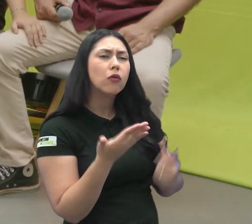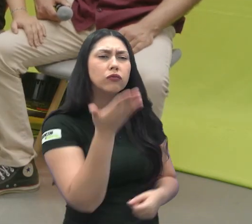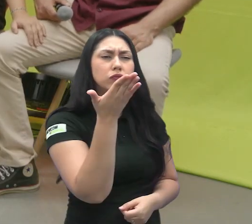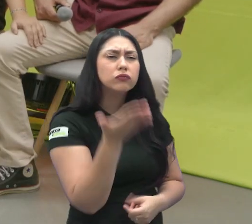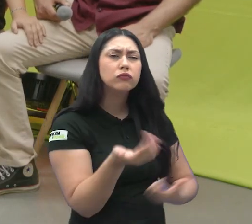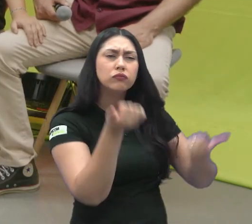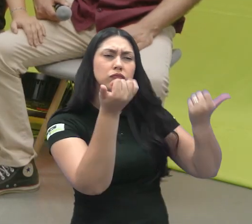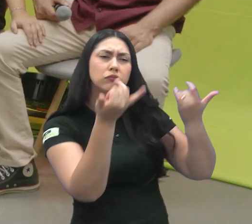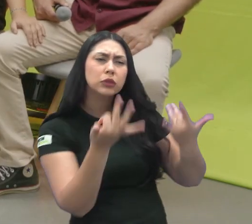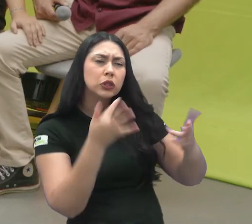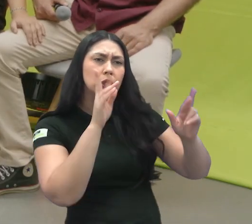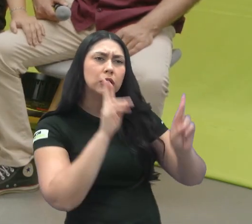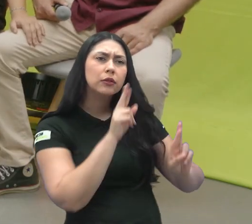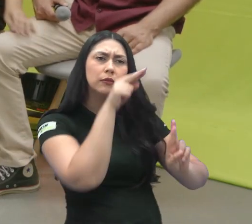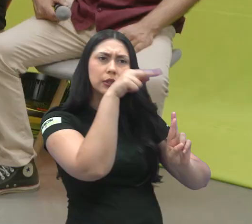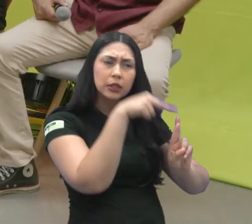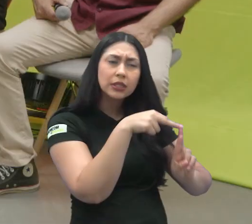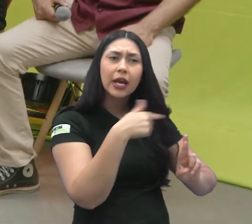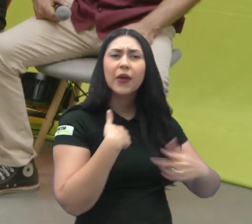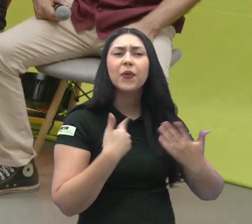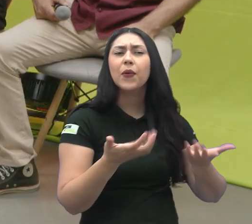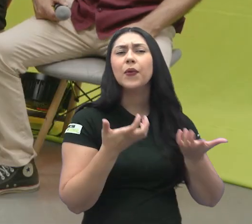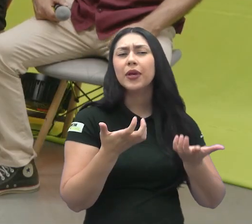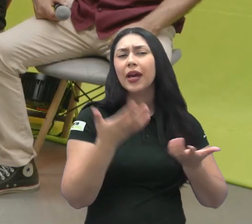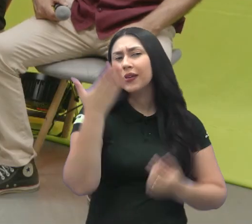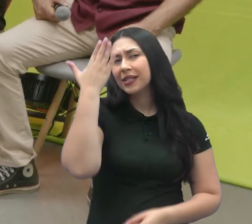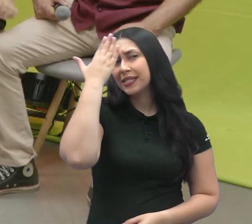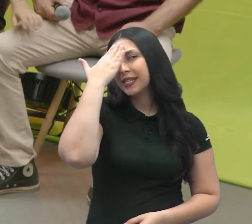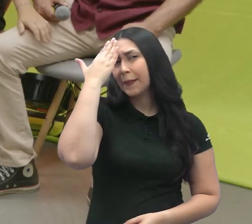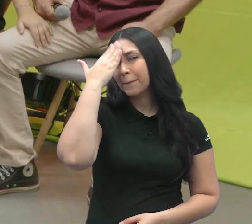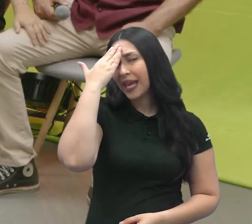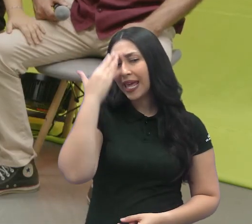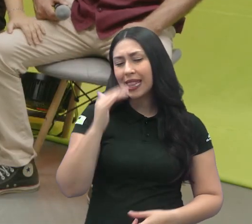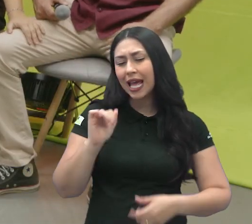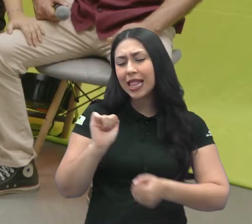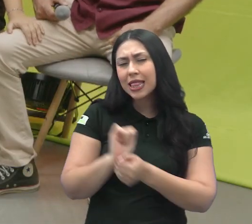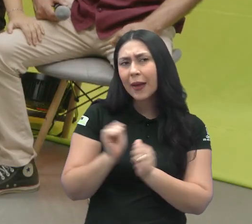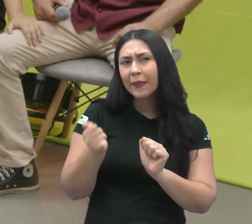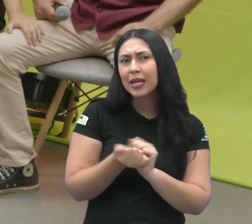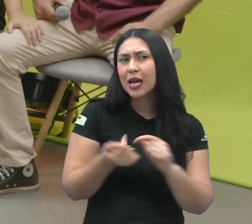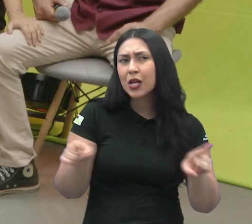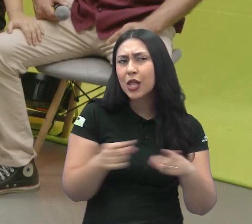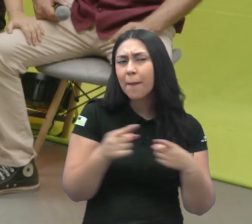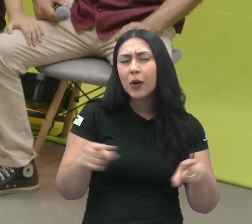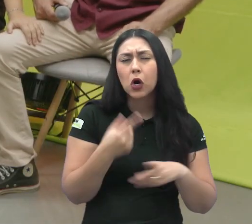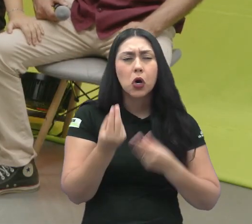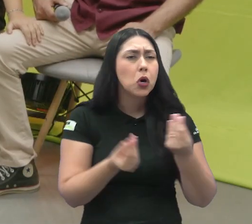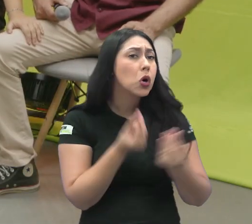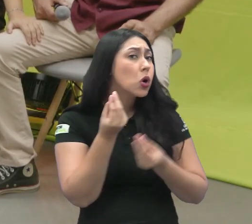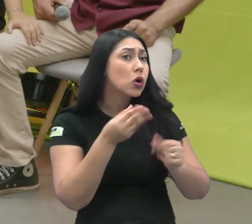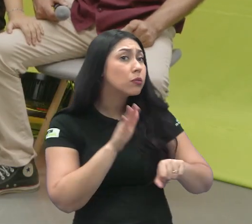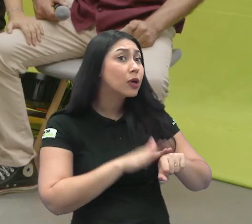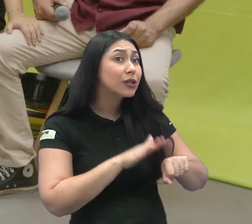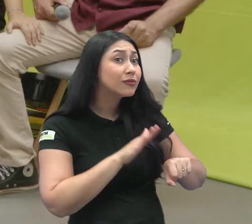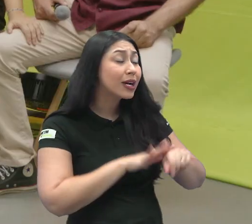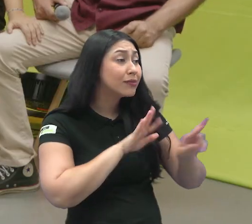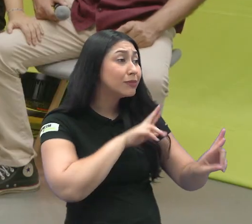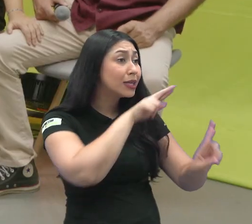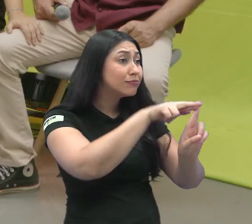um pouco das suas referências, eu queria saber um pouco mais da parte de arranjo, assim, como é que funcionou isso tudo, né, para poder trazer todas essas